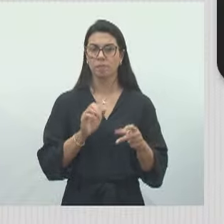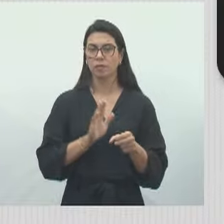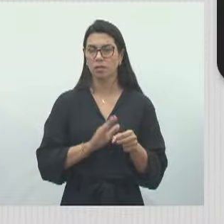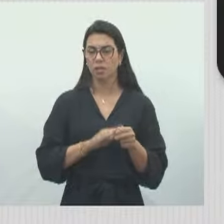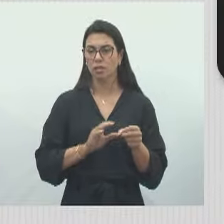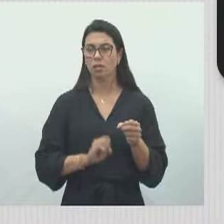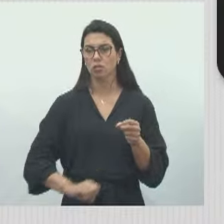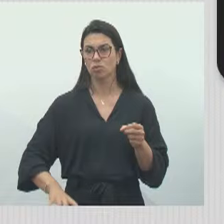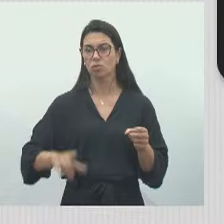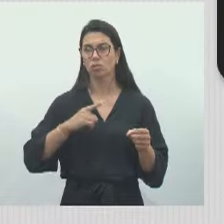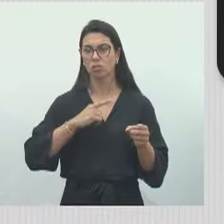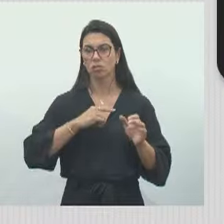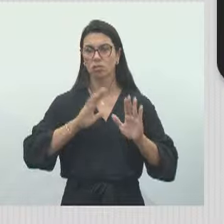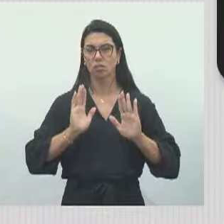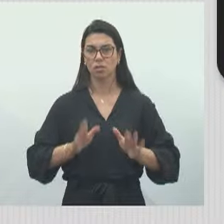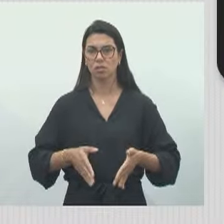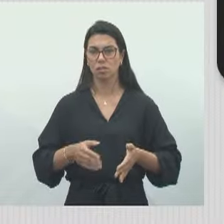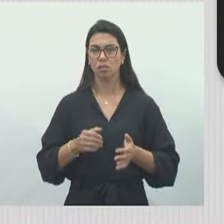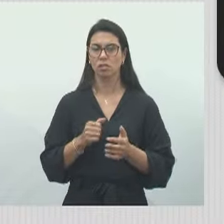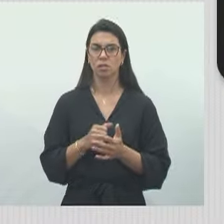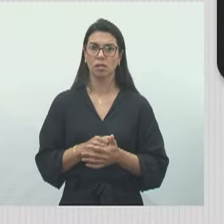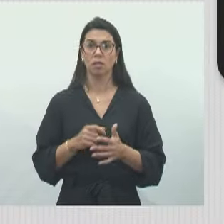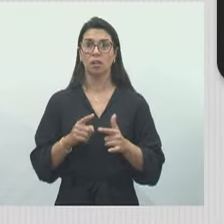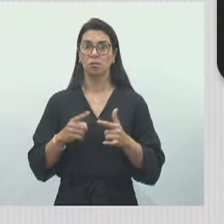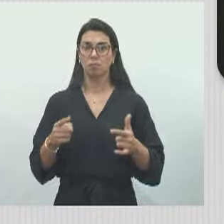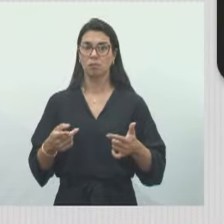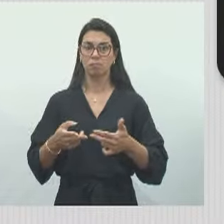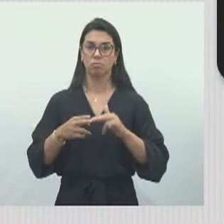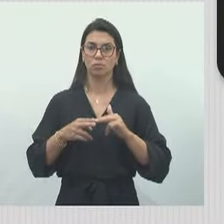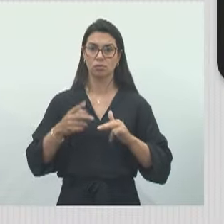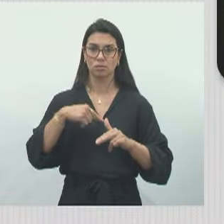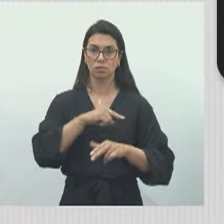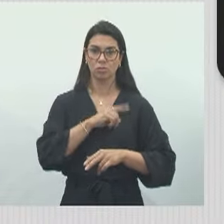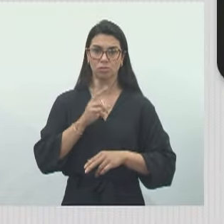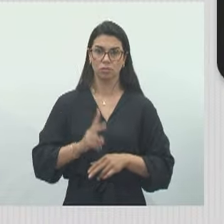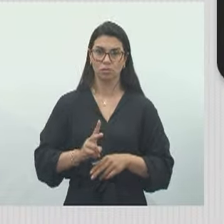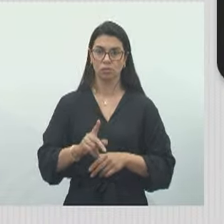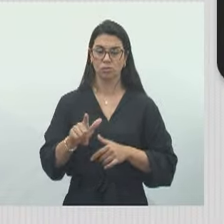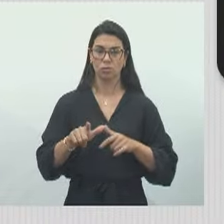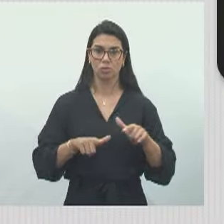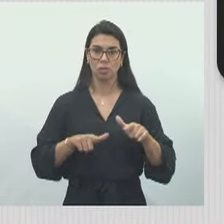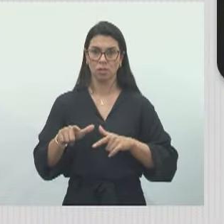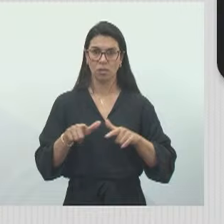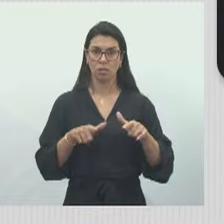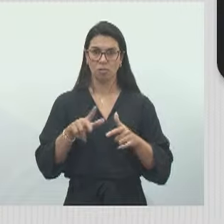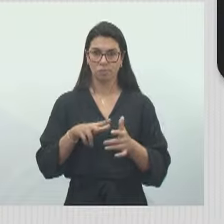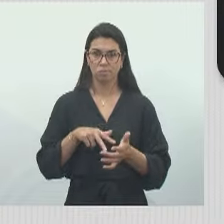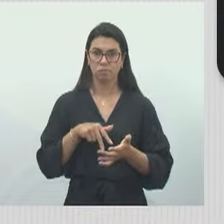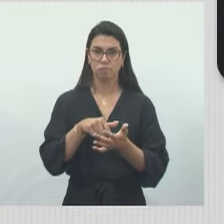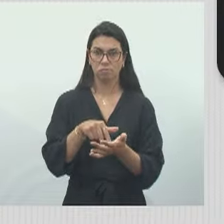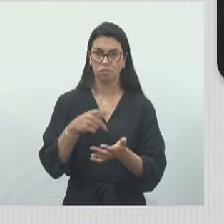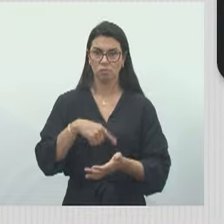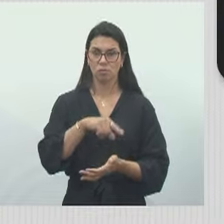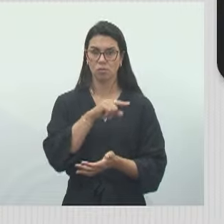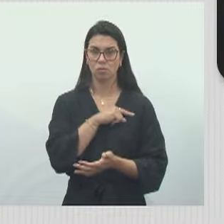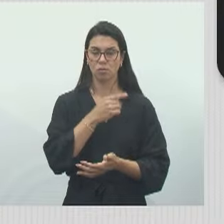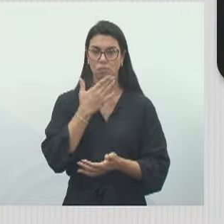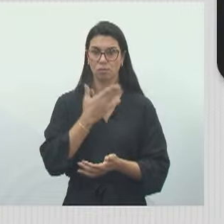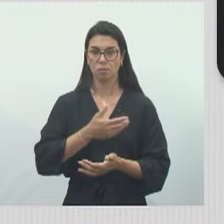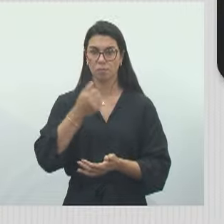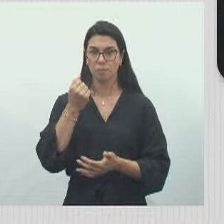coletar o esgoto daquela região para ser tratado, e é nesse aspecto que a gente vai continuar trabalhando firme para que a gente possa